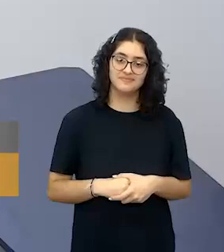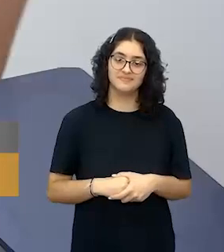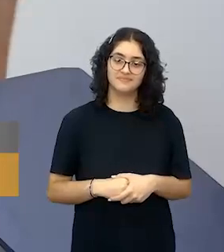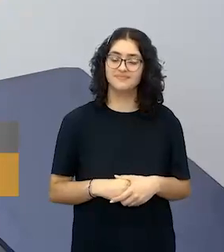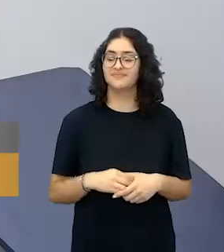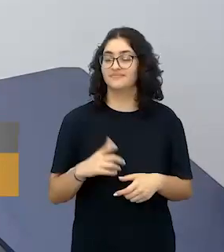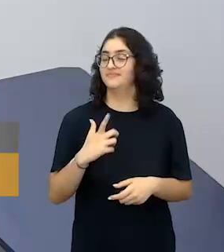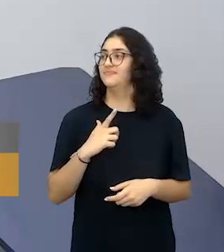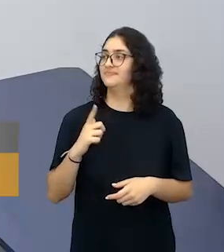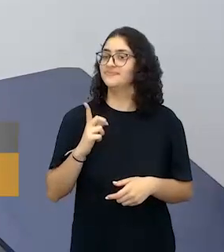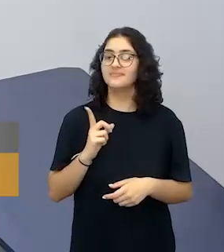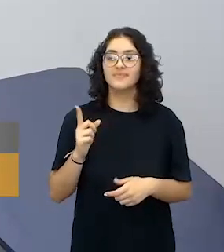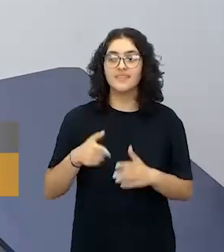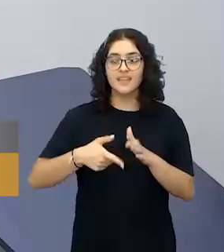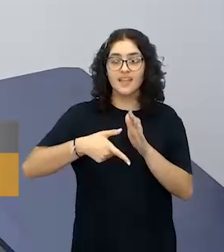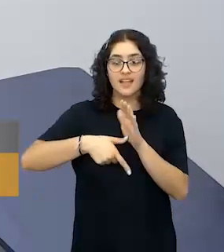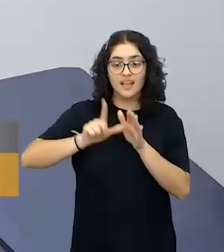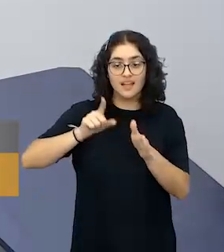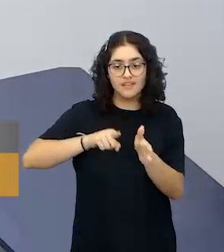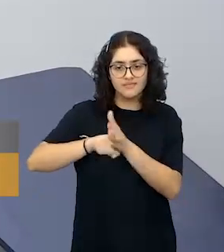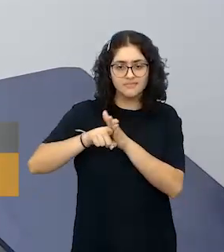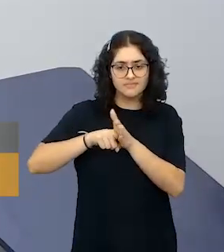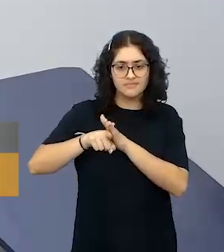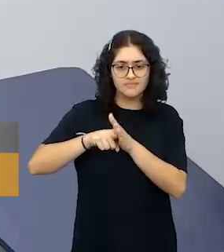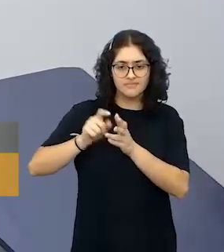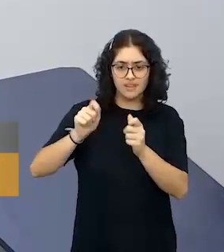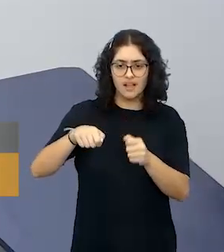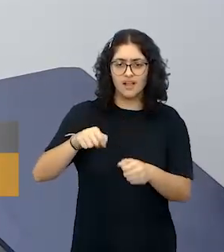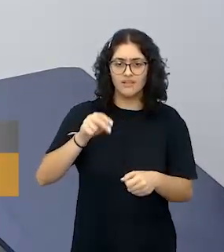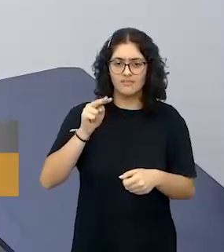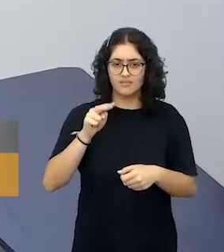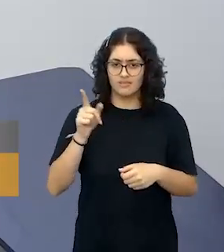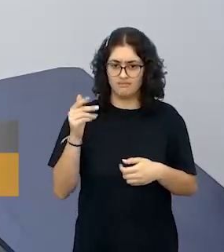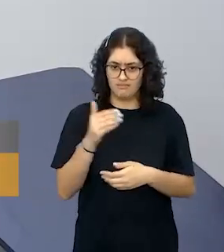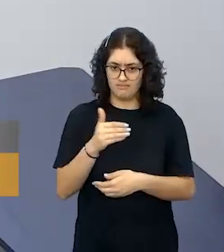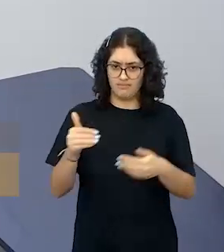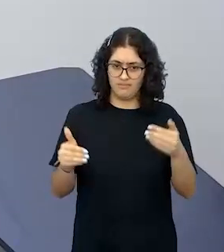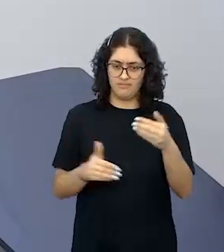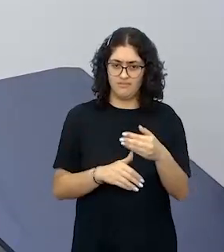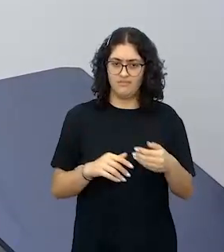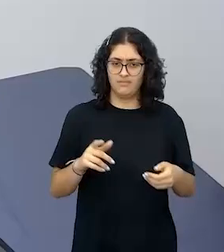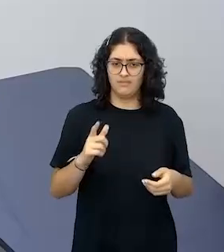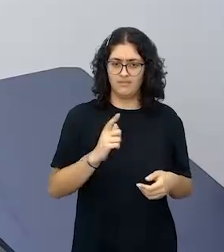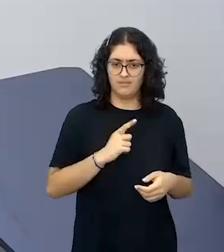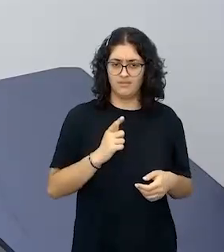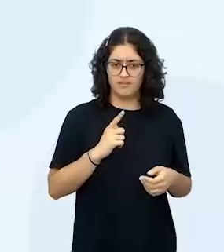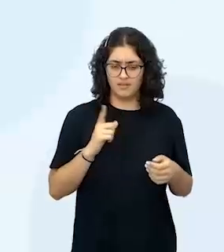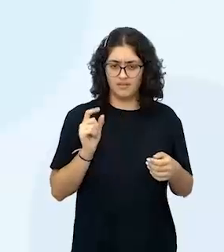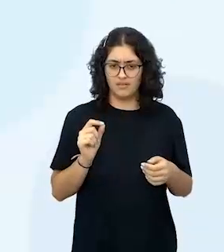colocou aqui. A pré-iniciação científica, que a gente pode ver no próximo slide, ela tem como